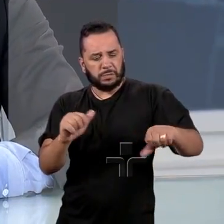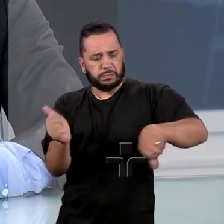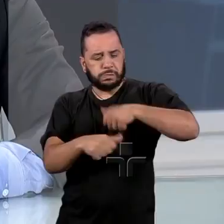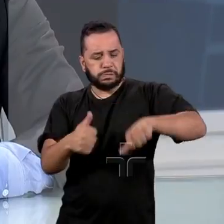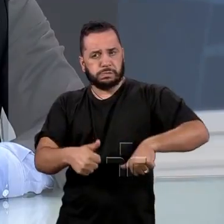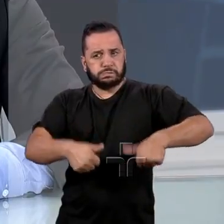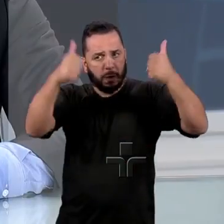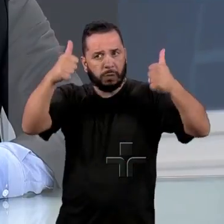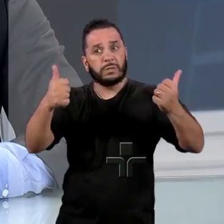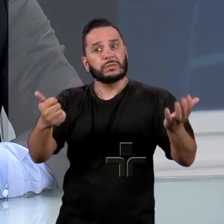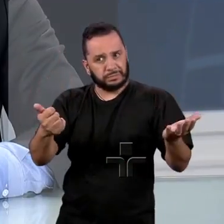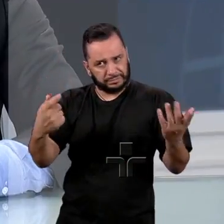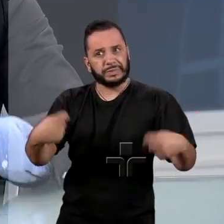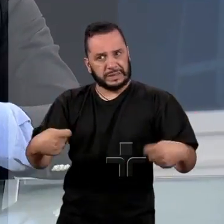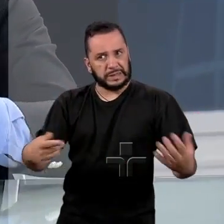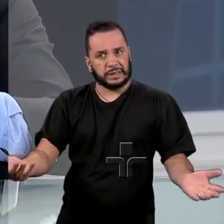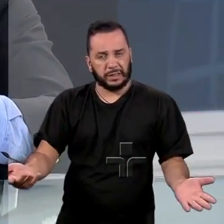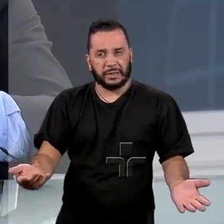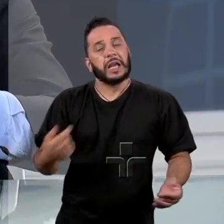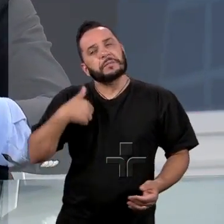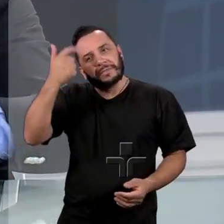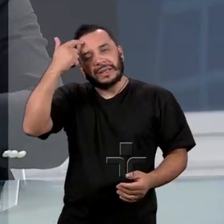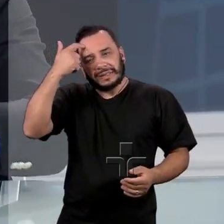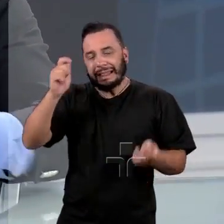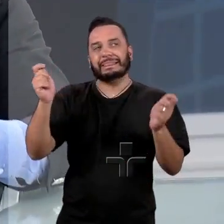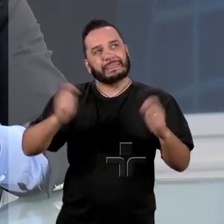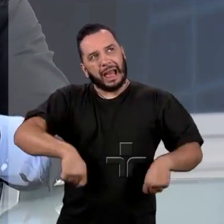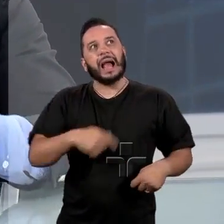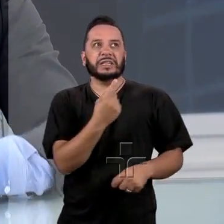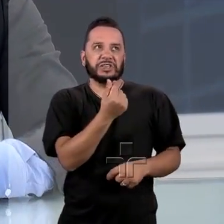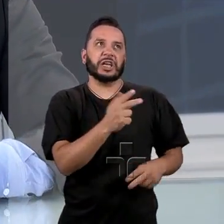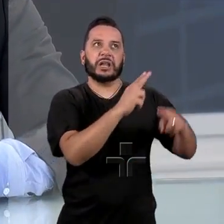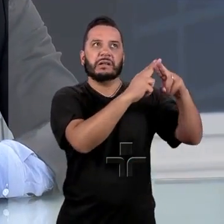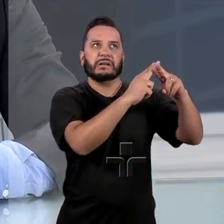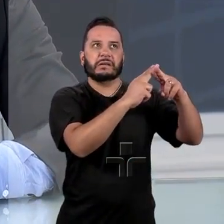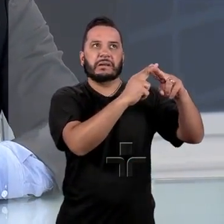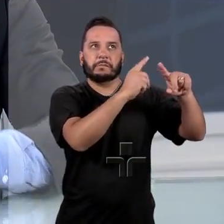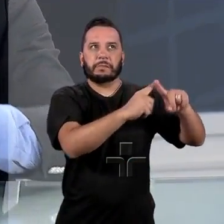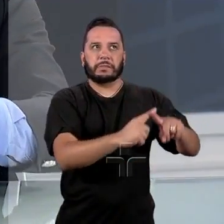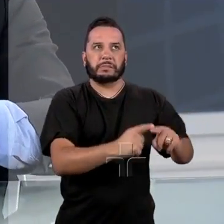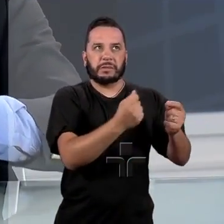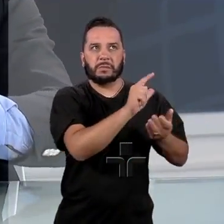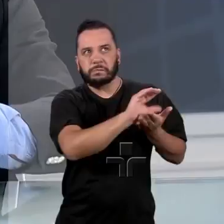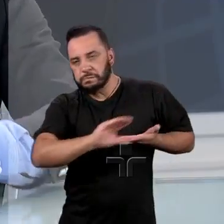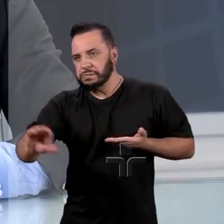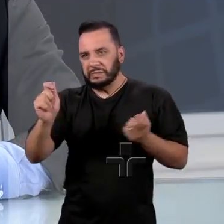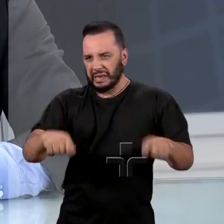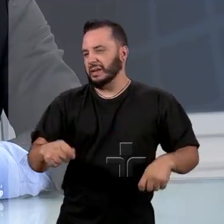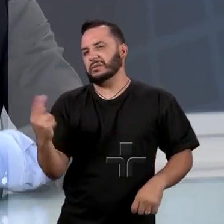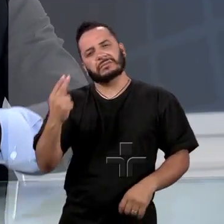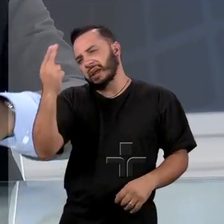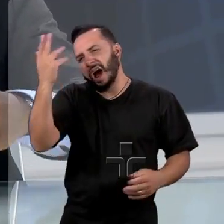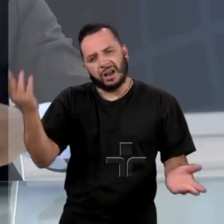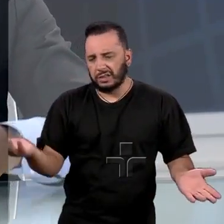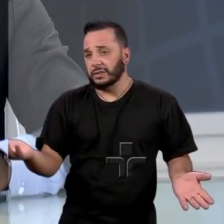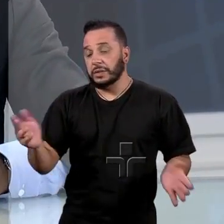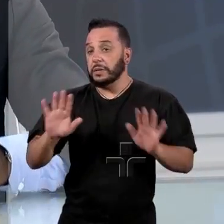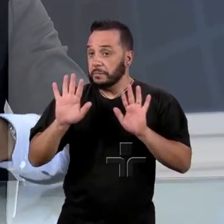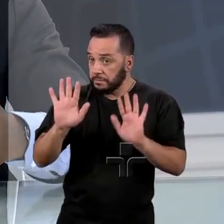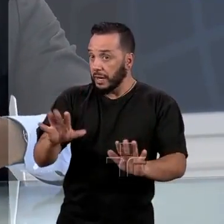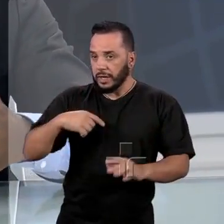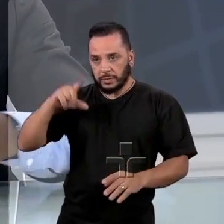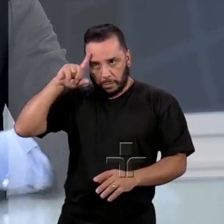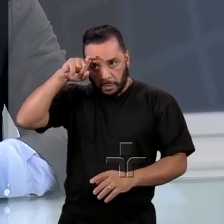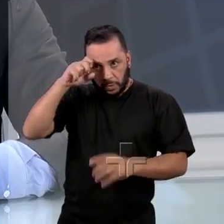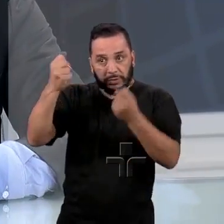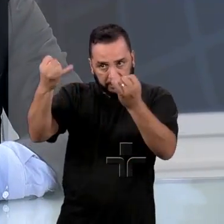muita profundidade. Então, imaginar que isso vai ser possível com a verba da loteria é querer demais. Agora, ele já está antecipando que para esse super ministério